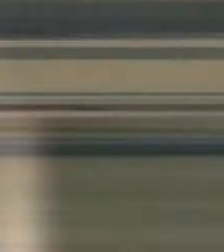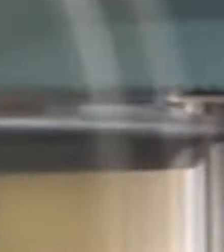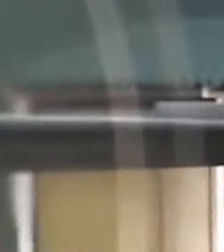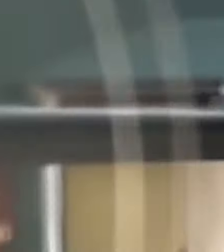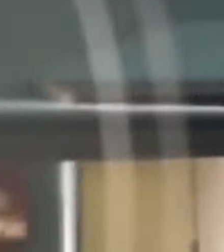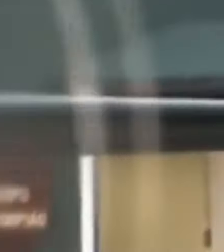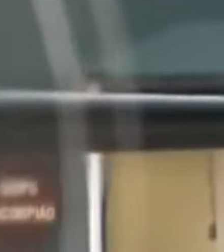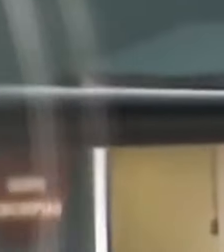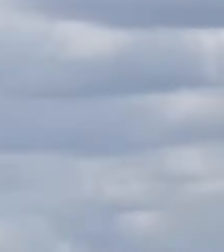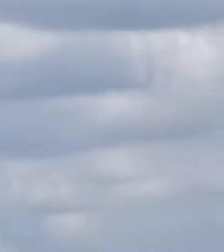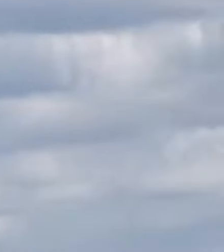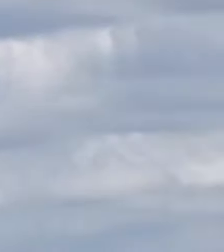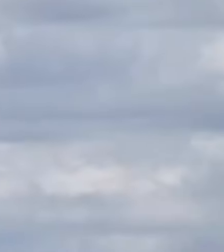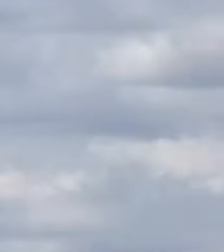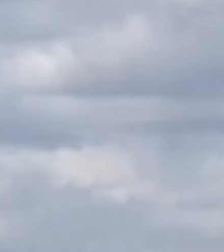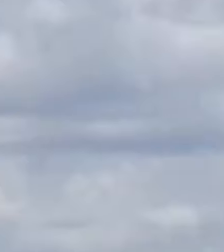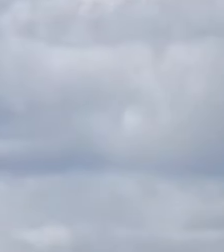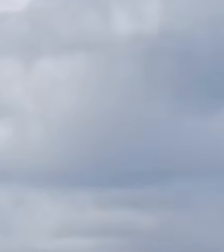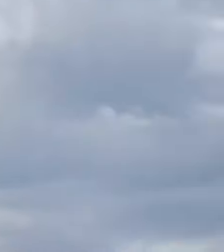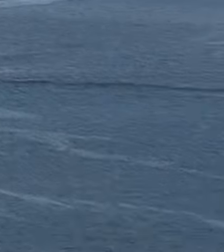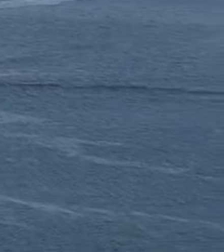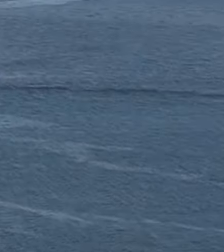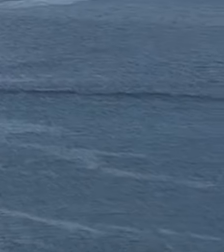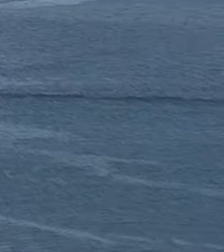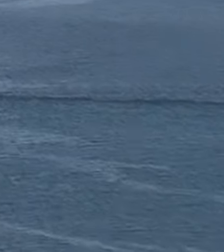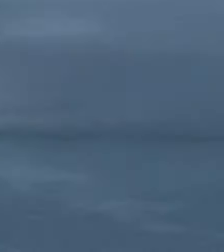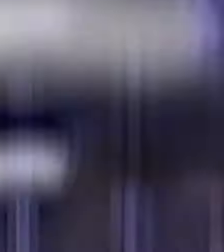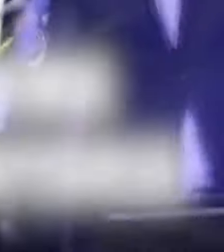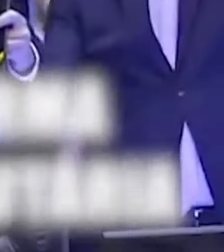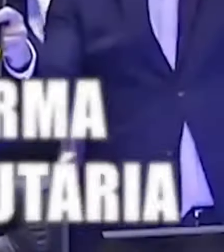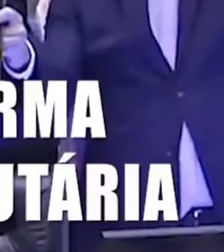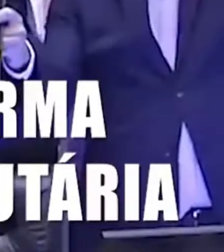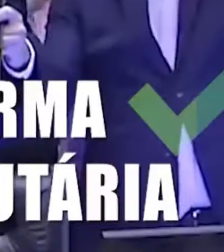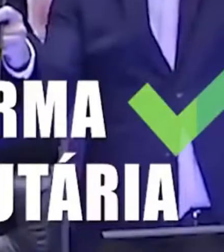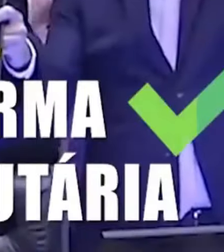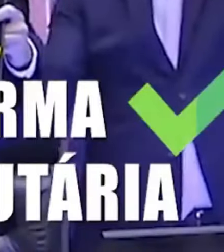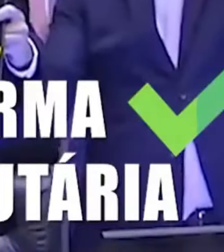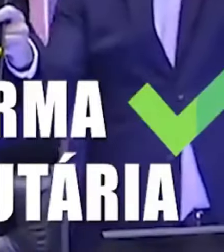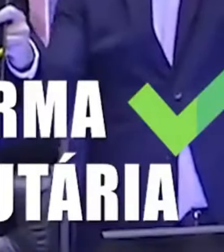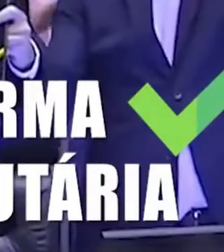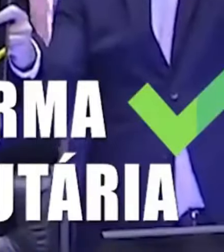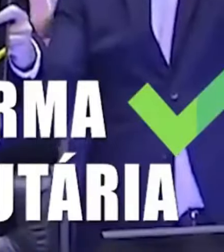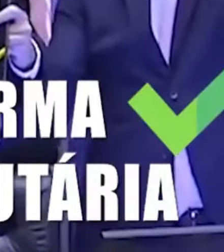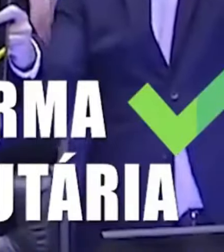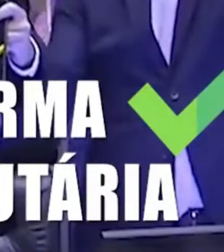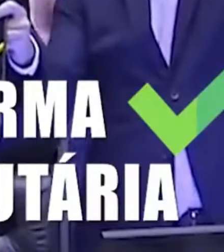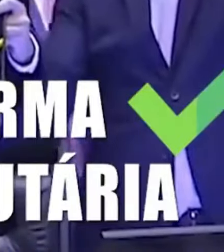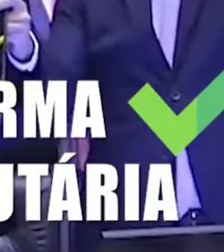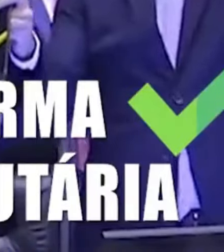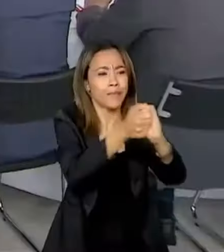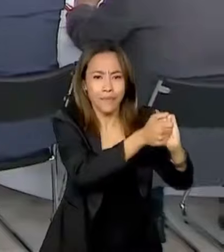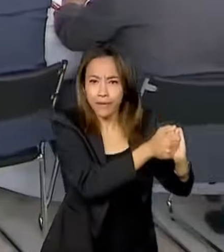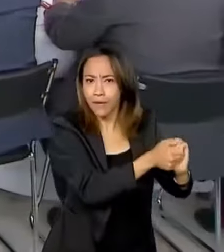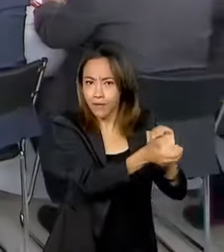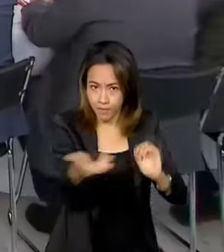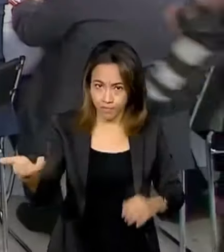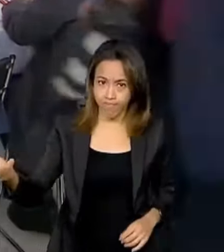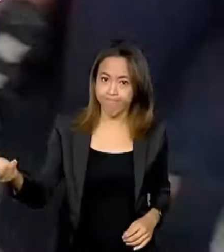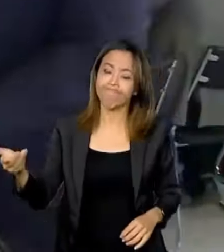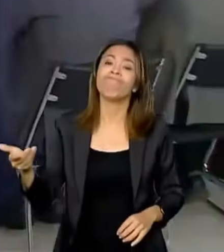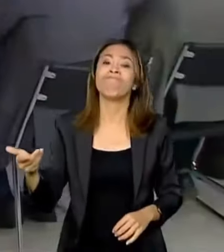das indústrias brasileiras. Confira a seguir imagens da solenidade e lançamento.